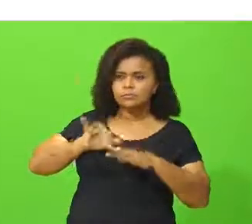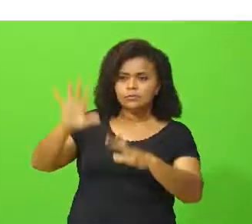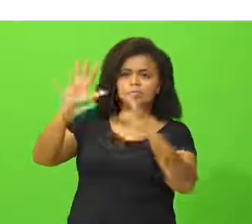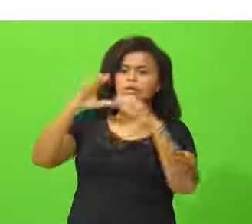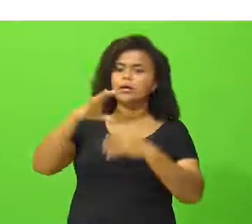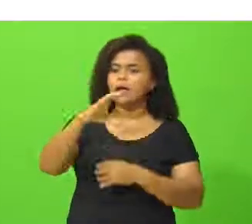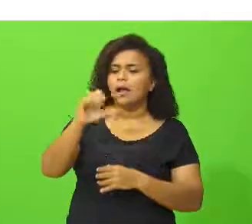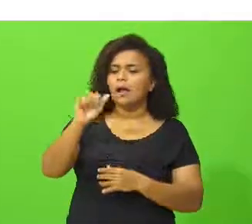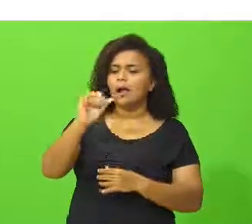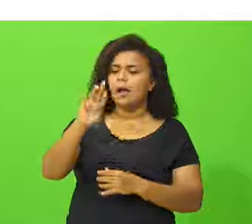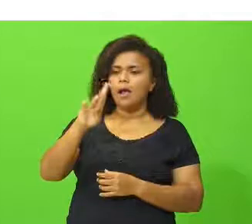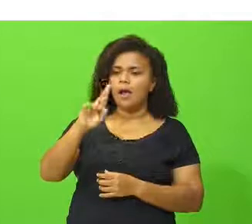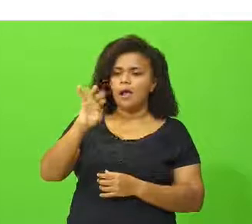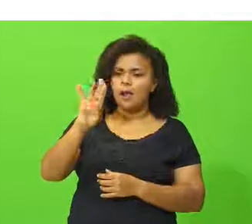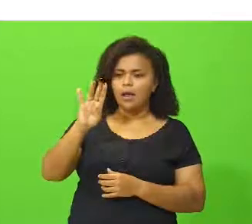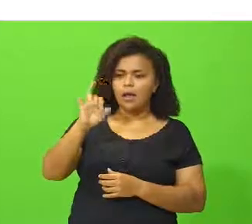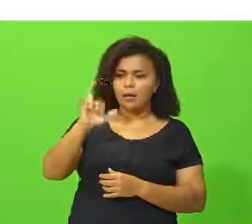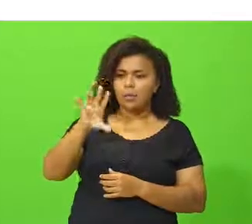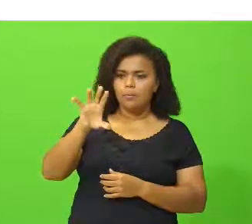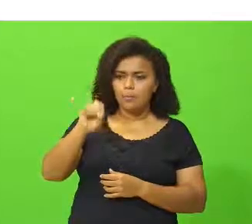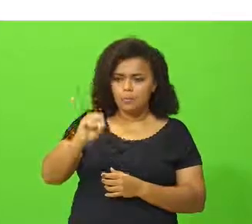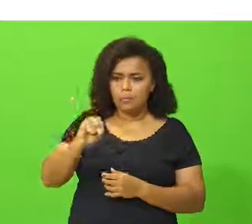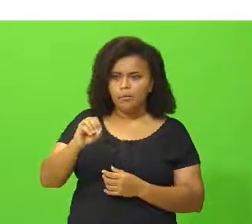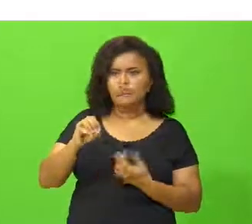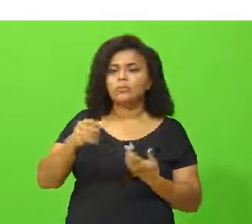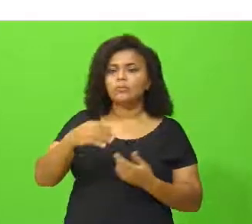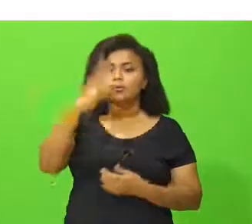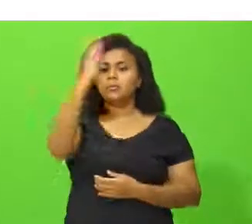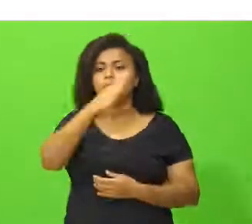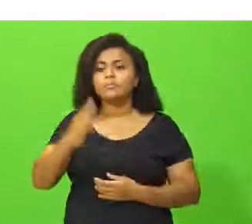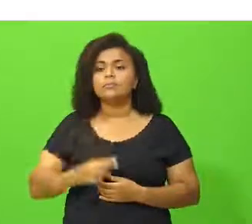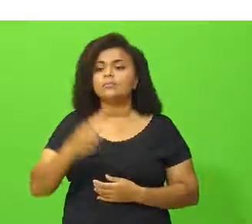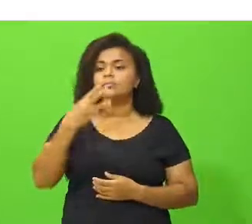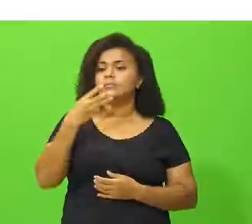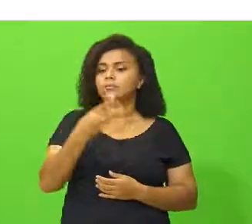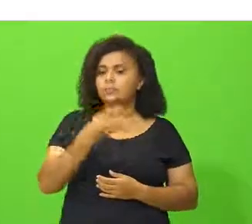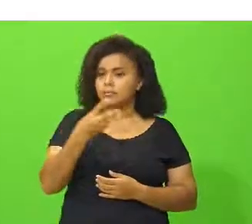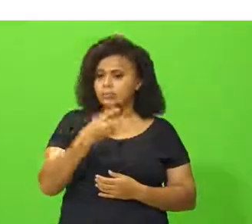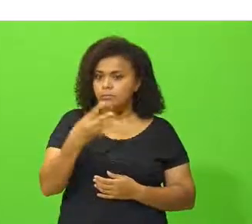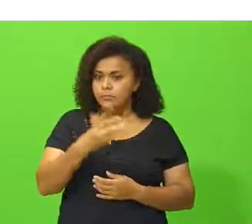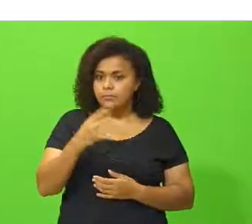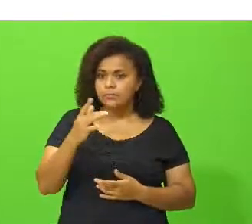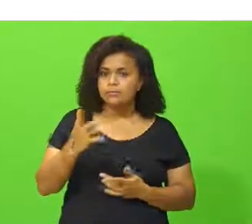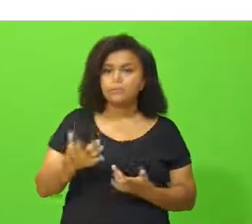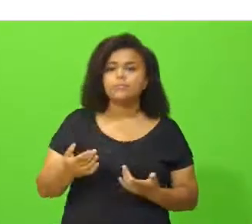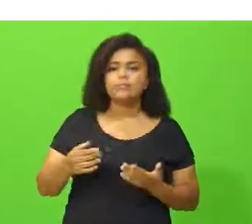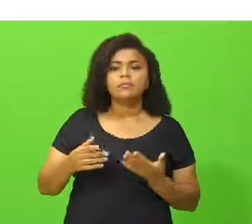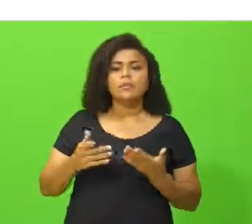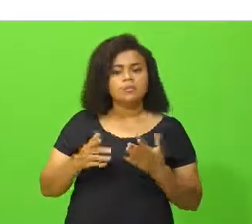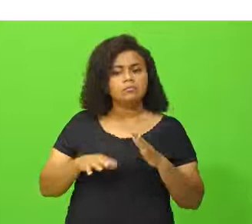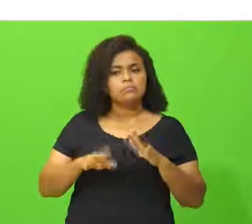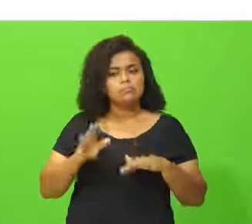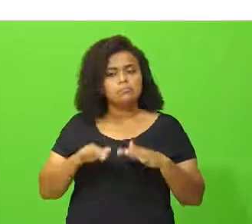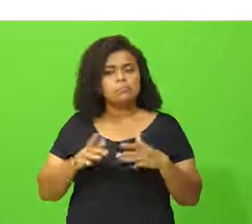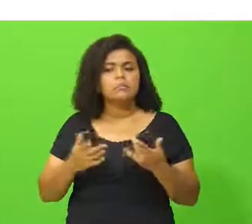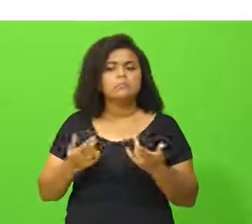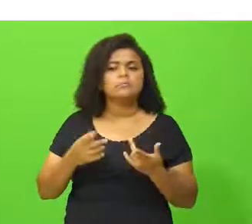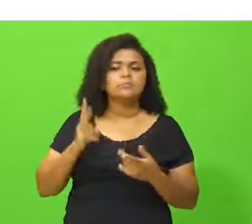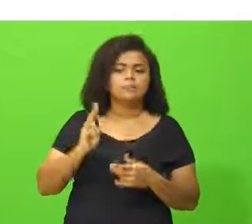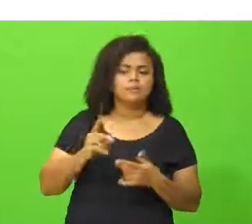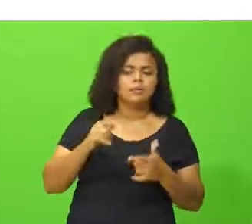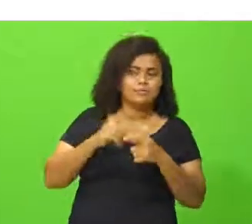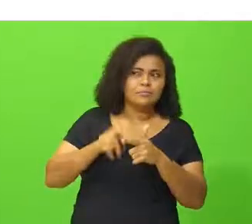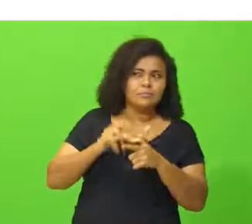O Brasil aparece em terceiro lugar. É possível que ainda esteja mantendo essa posição, pelo fato de que é um grande